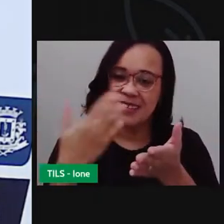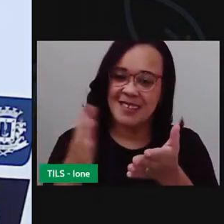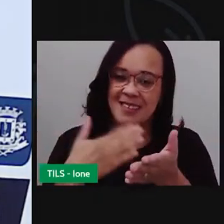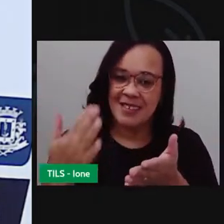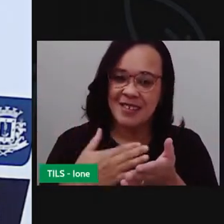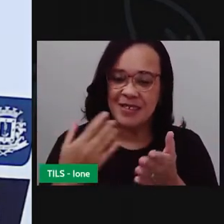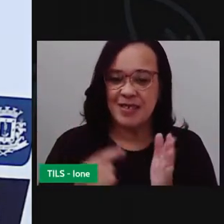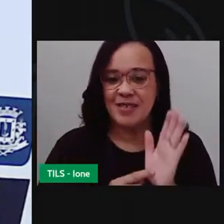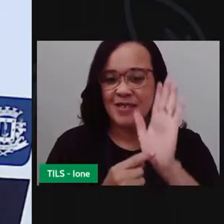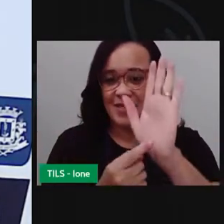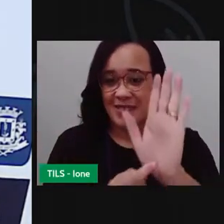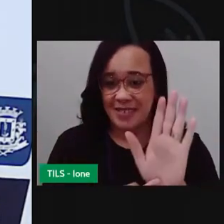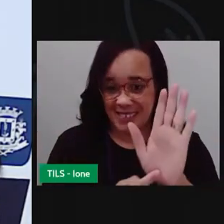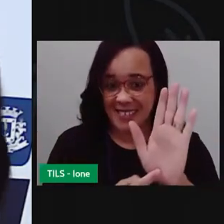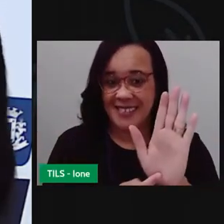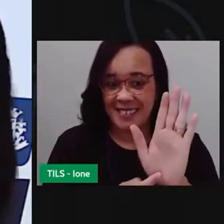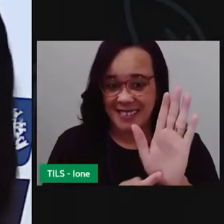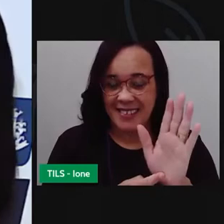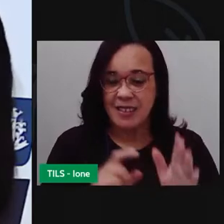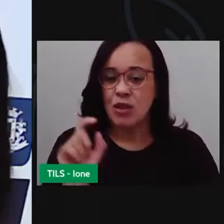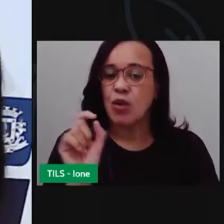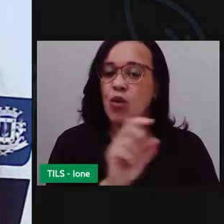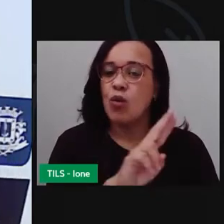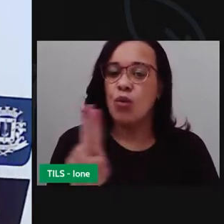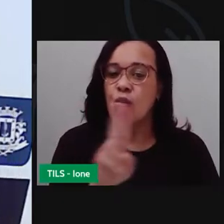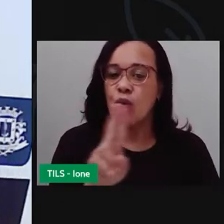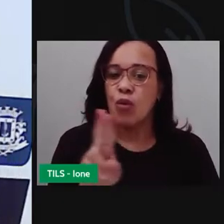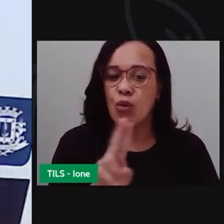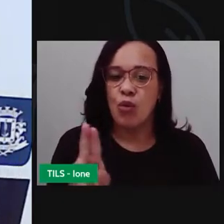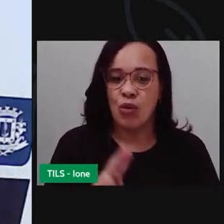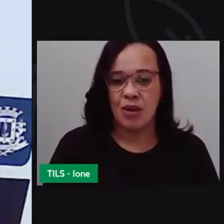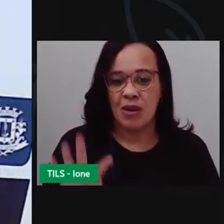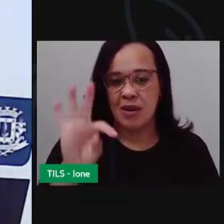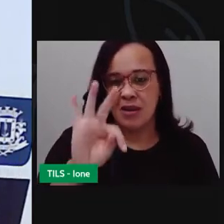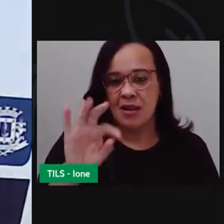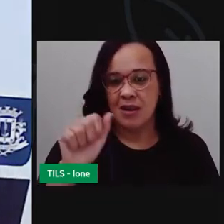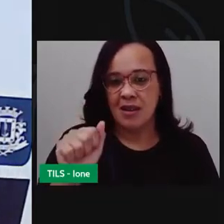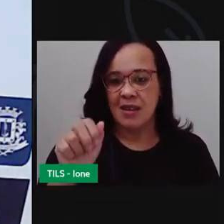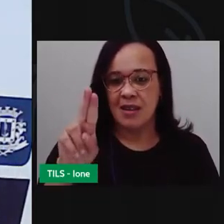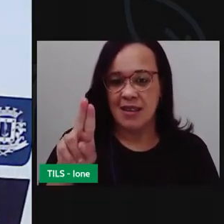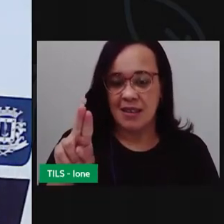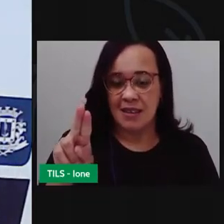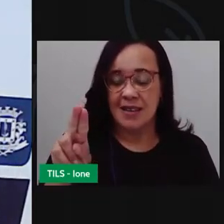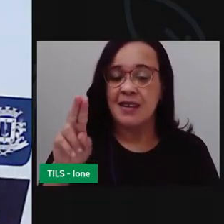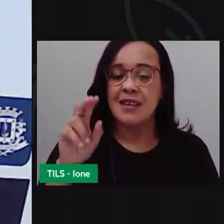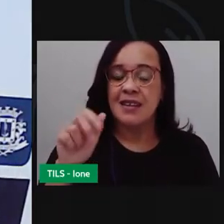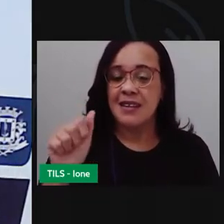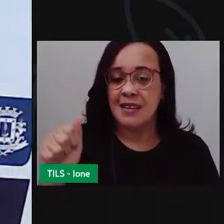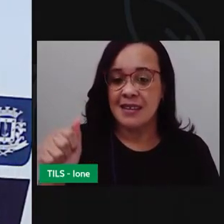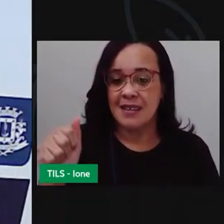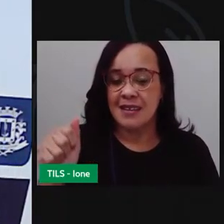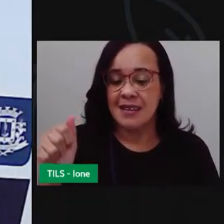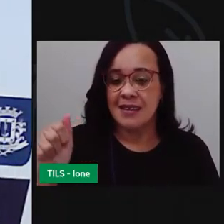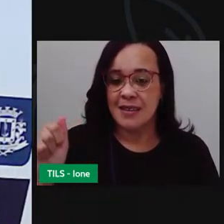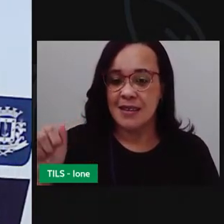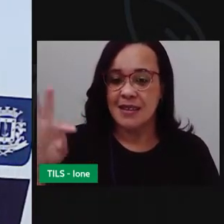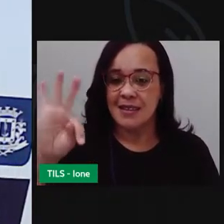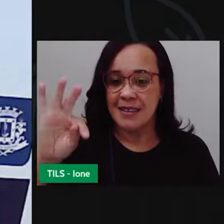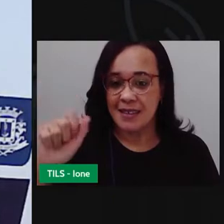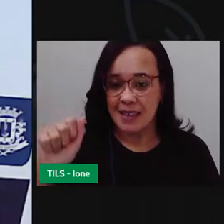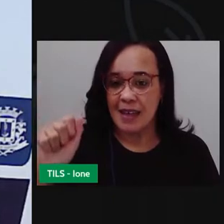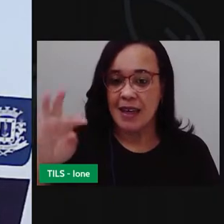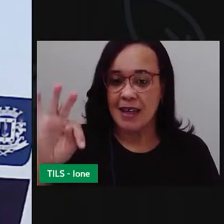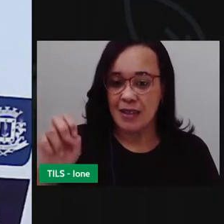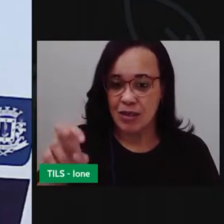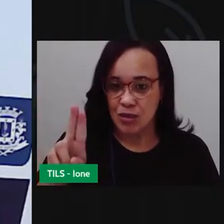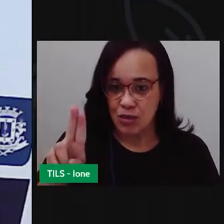Olha o livro. O nome desse livro é Tatubalão. E quem escreveu